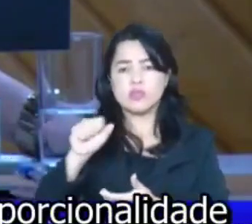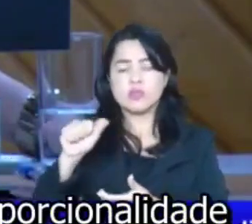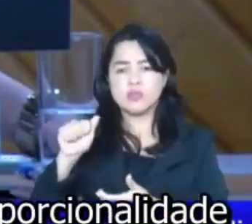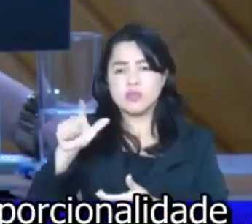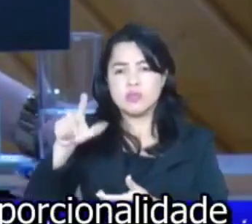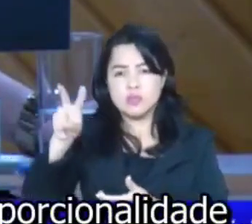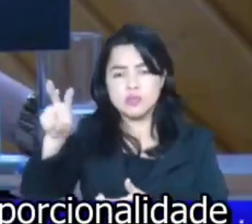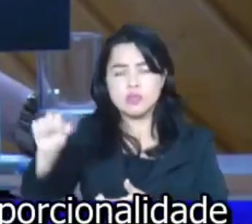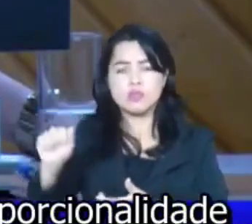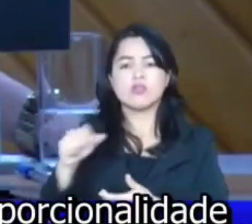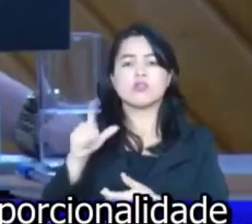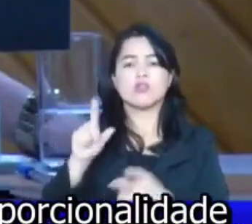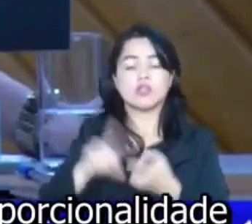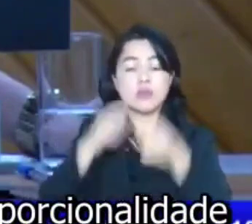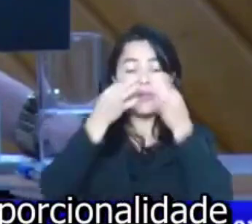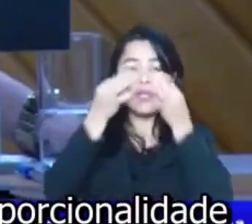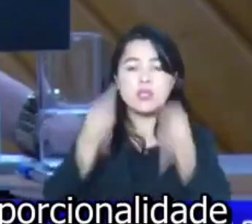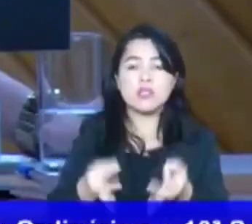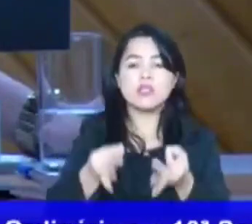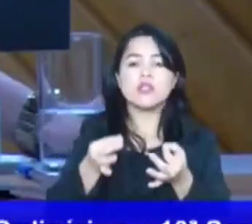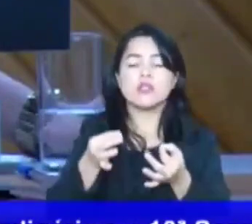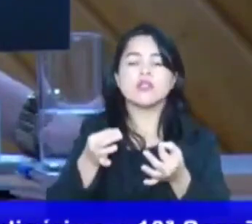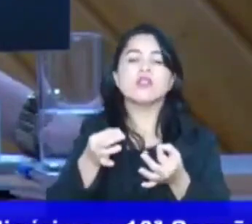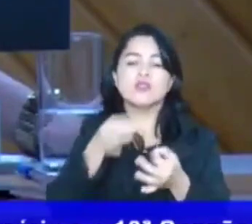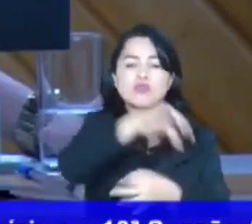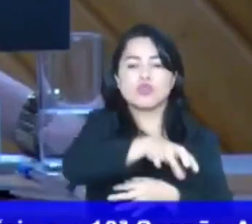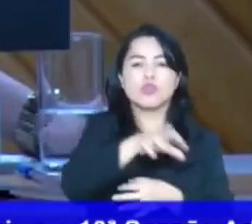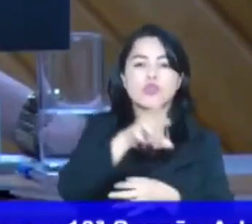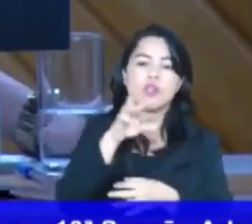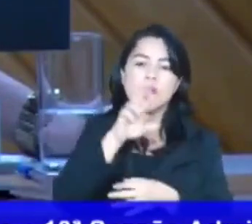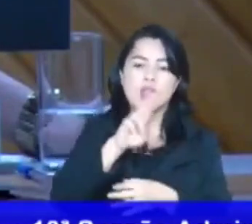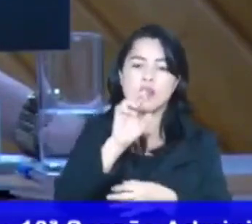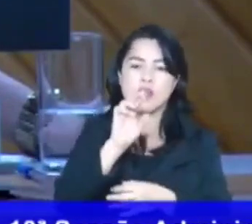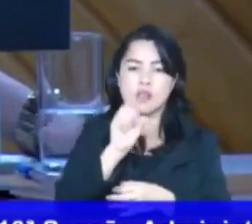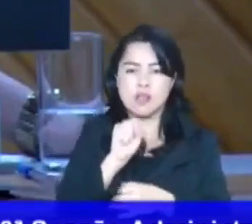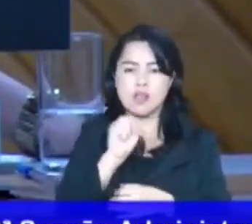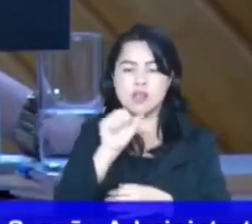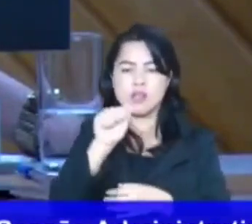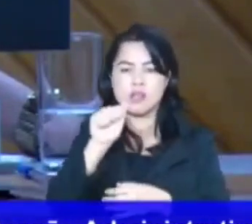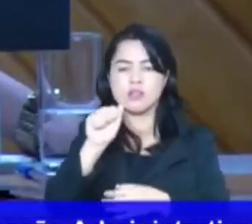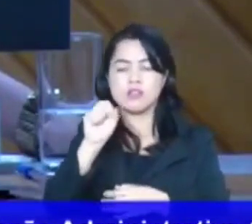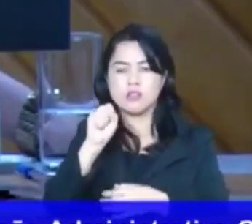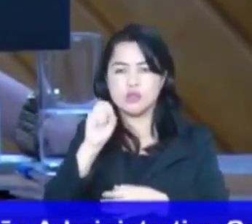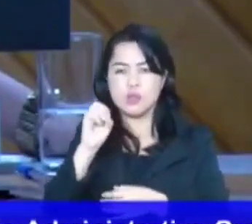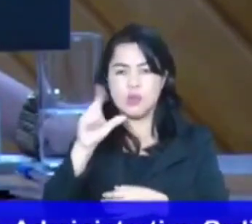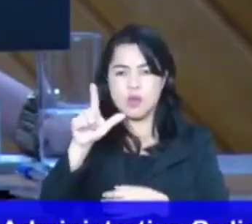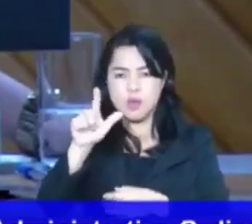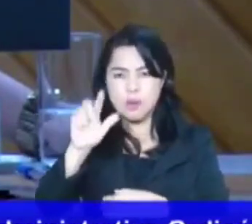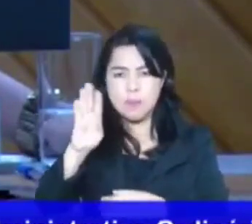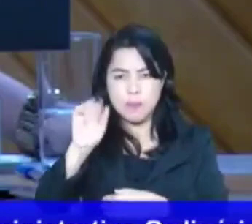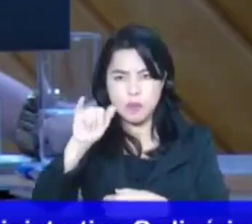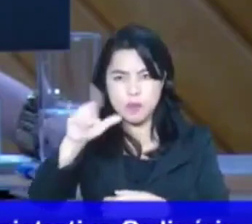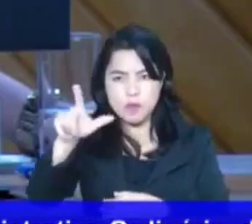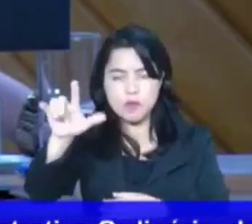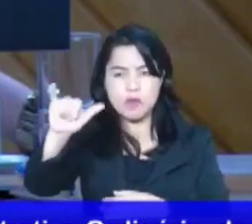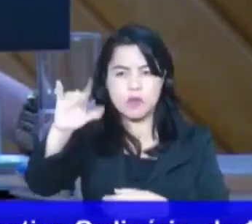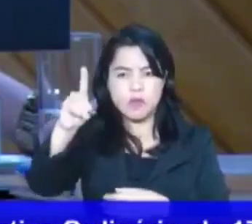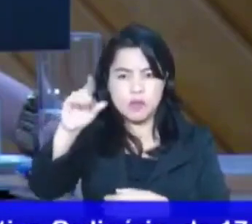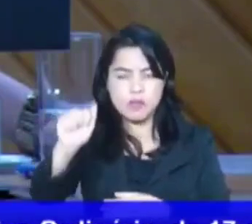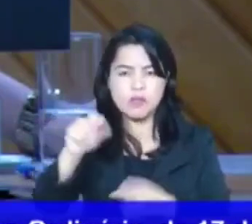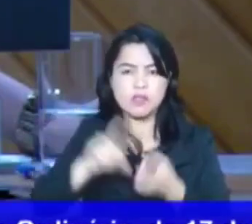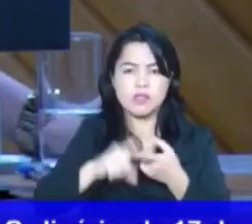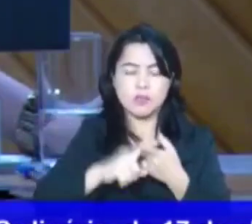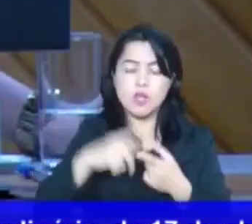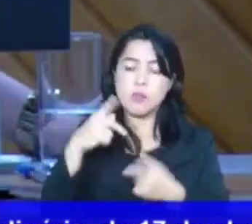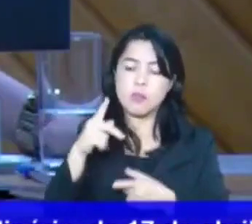aos princípios de razoabilidade e proporcionalidade, a falha não é capaz de comprometer a análise financeira, da movimentação